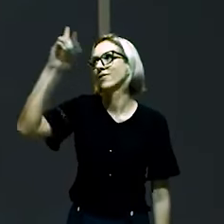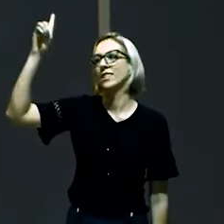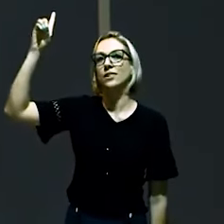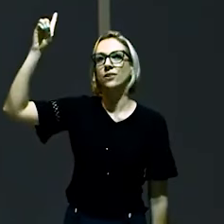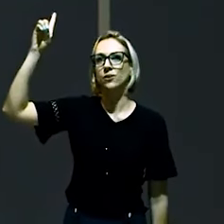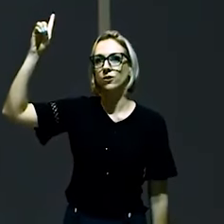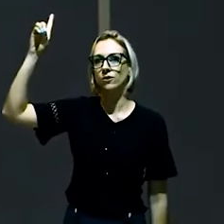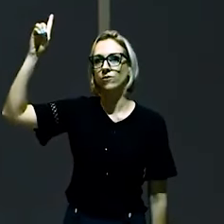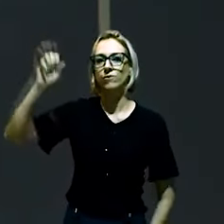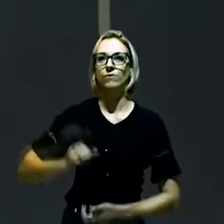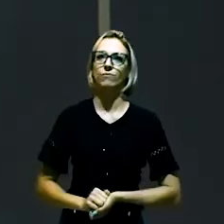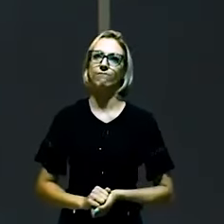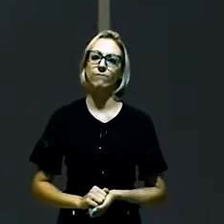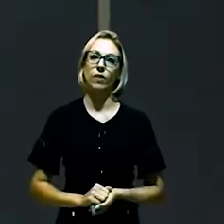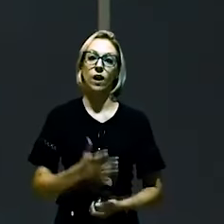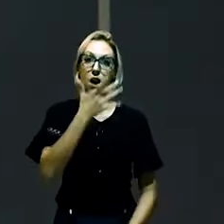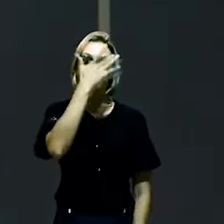porque tem muita gente que perdeu família,